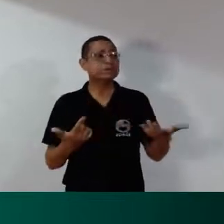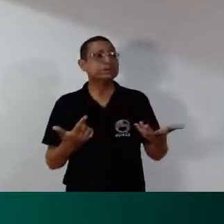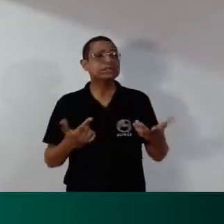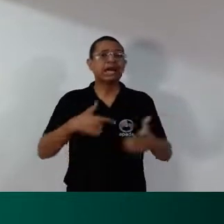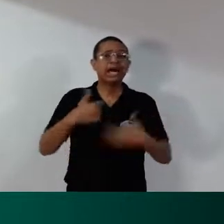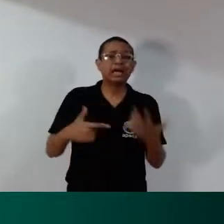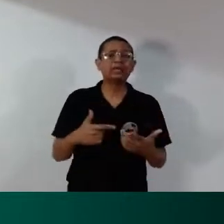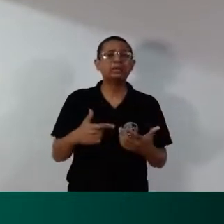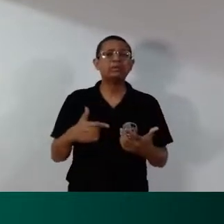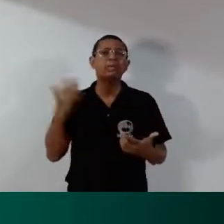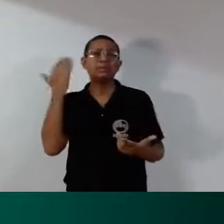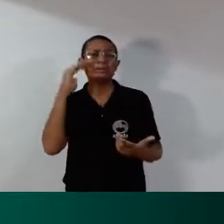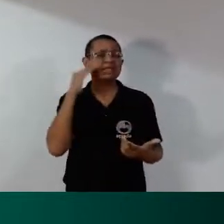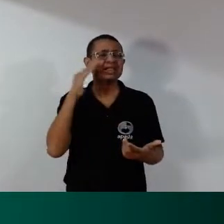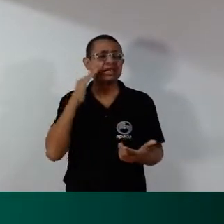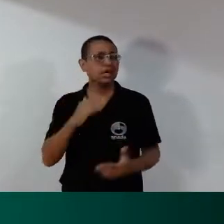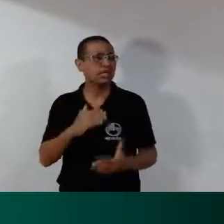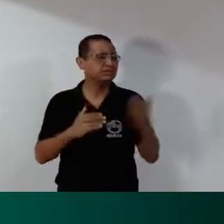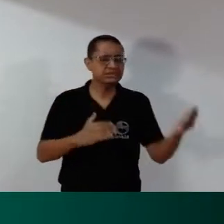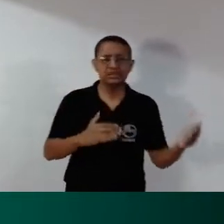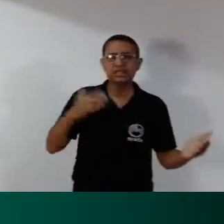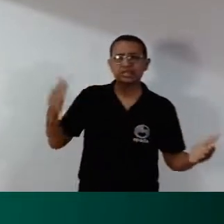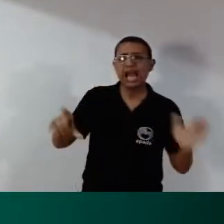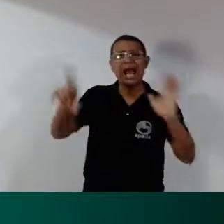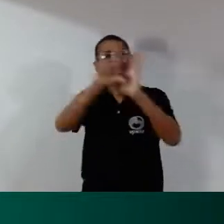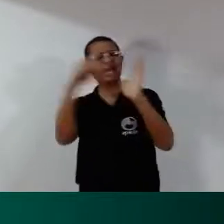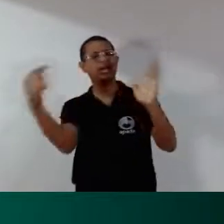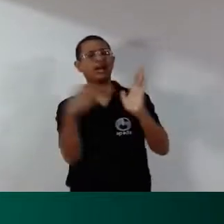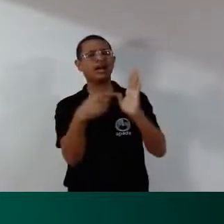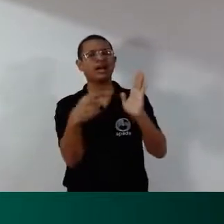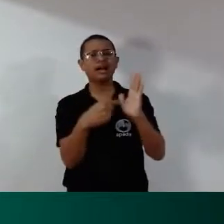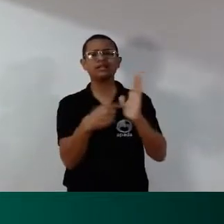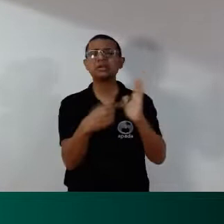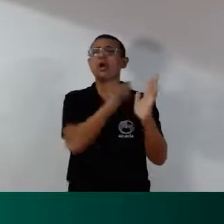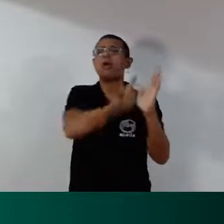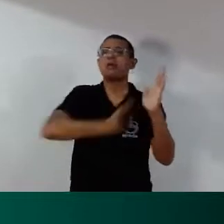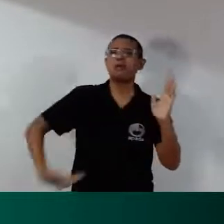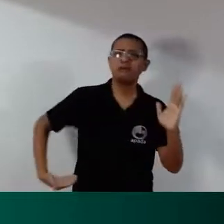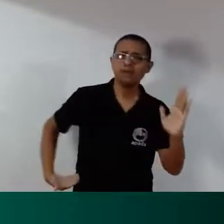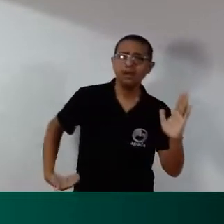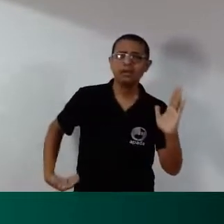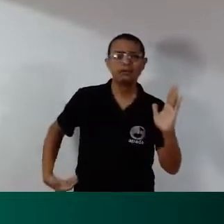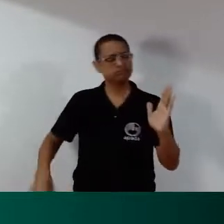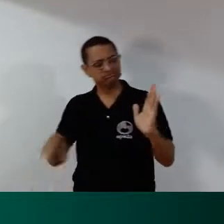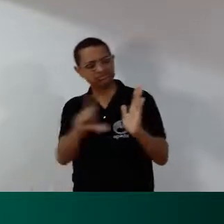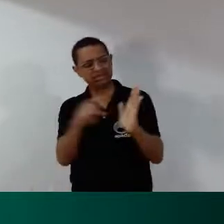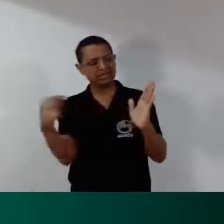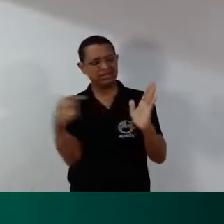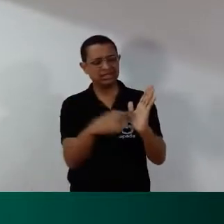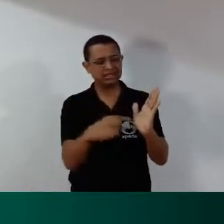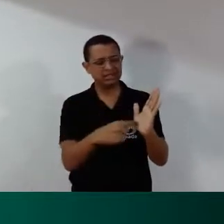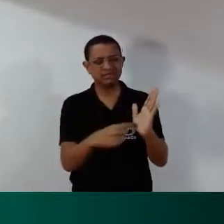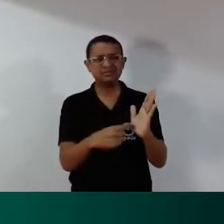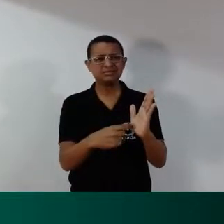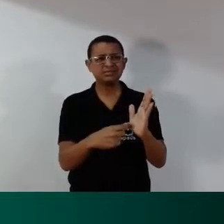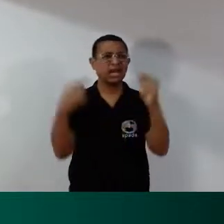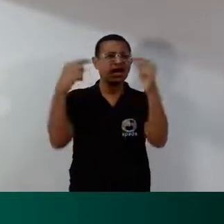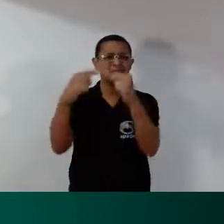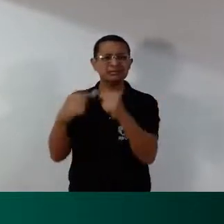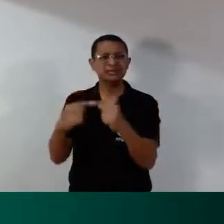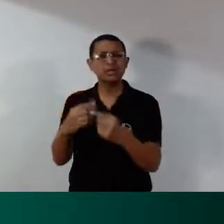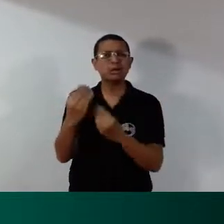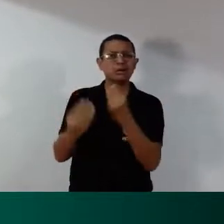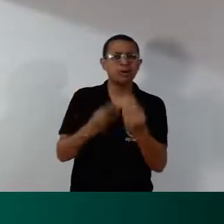disso não tem a ver com esquerdo direito eu tô falando de estado mesmo lei a gente entender a lei como é que ela tem que funcionar como é que o